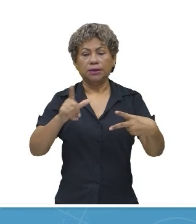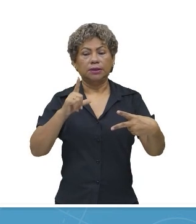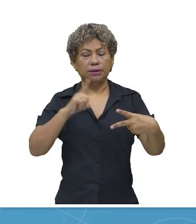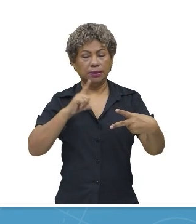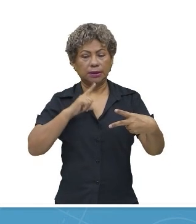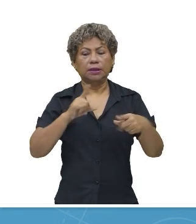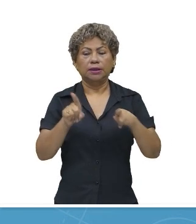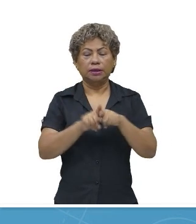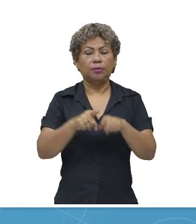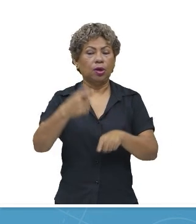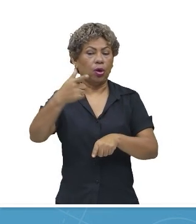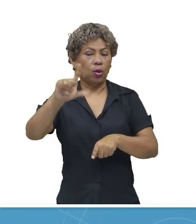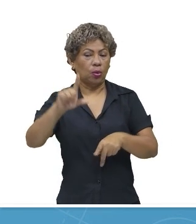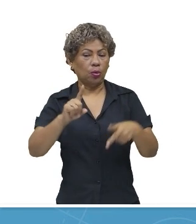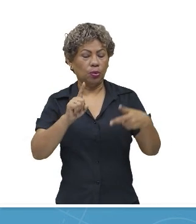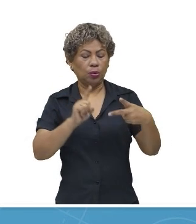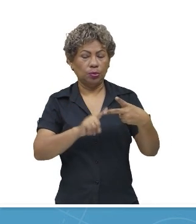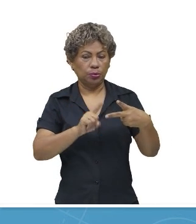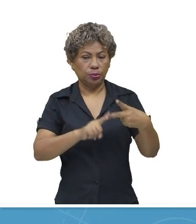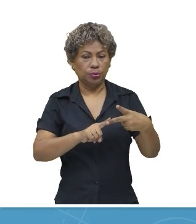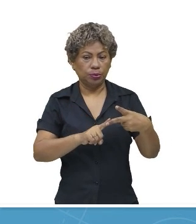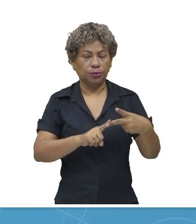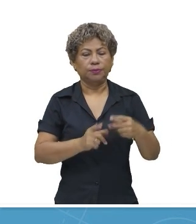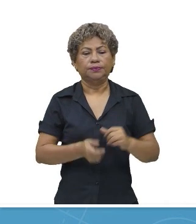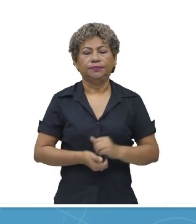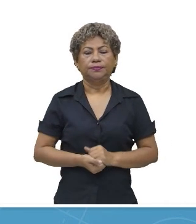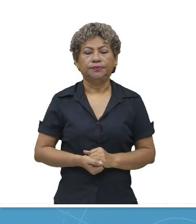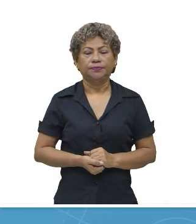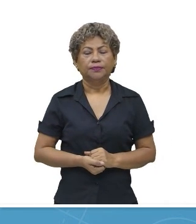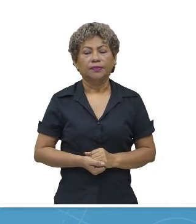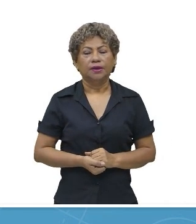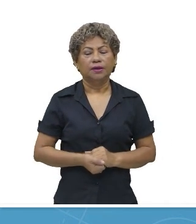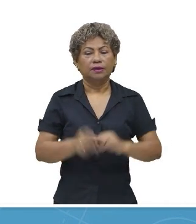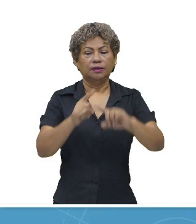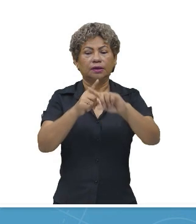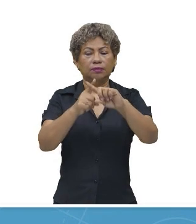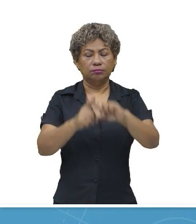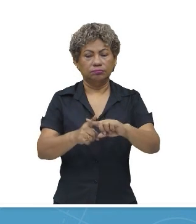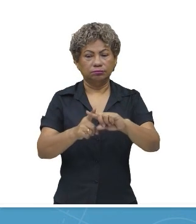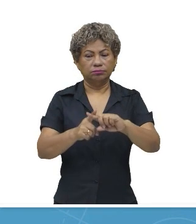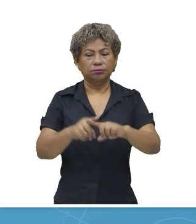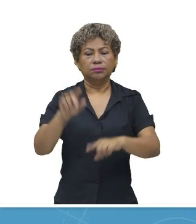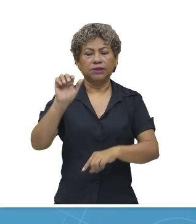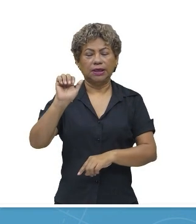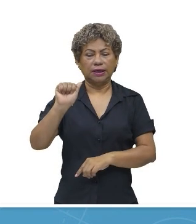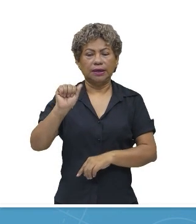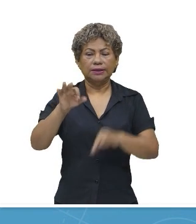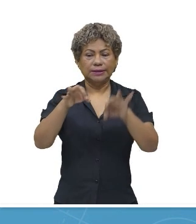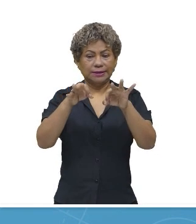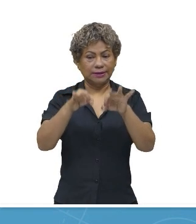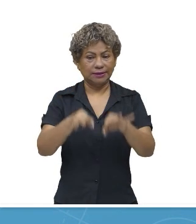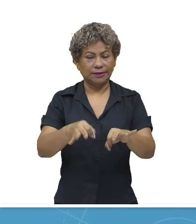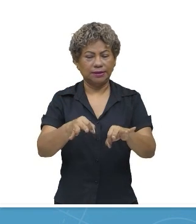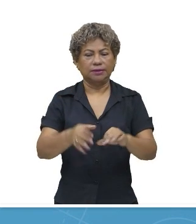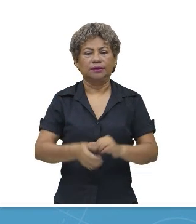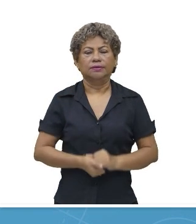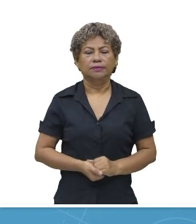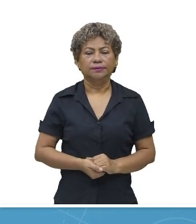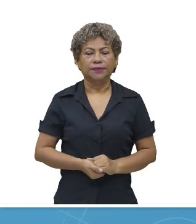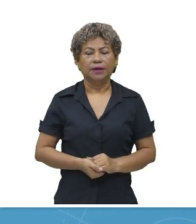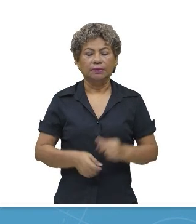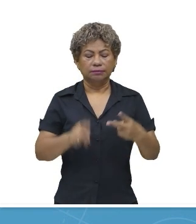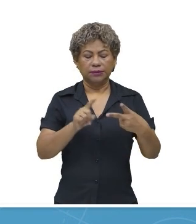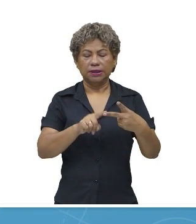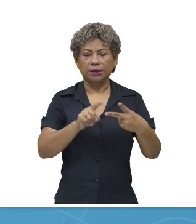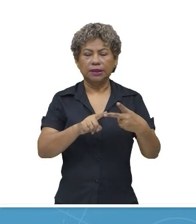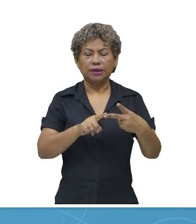essa questão. 100 é a alternativa A. Então, olha só, a alternativa A é a correta. Uma outra